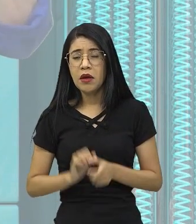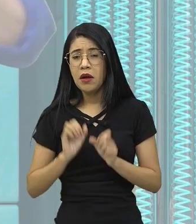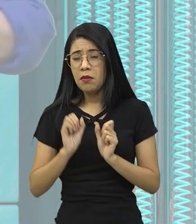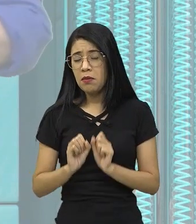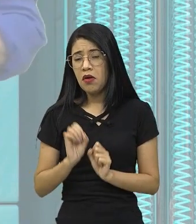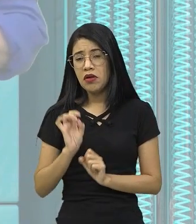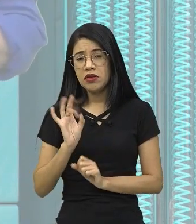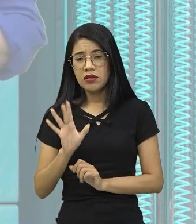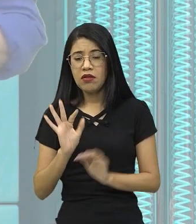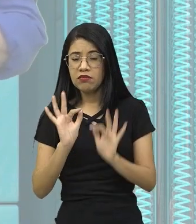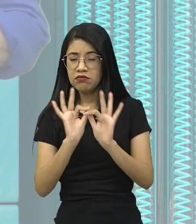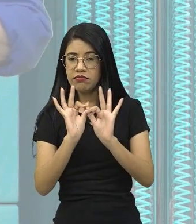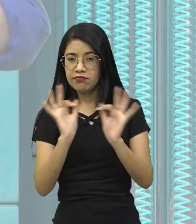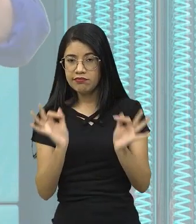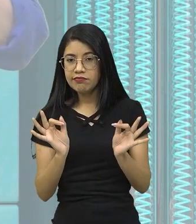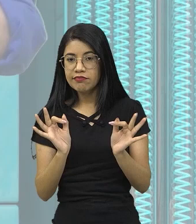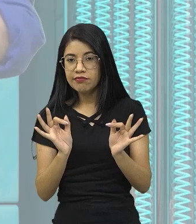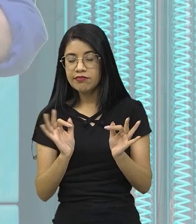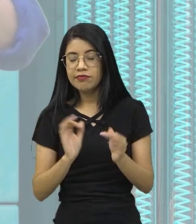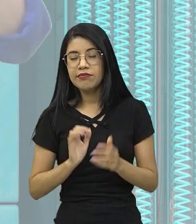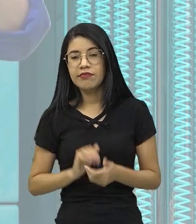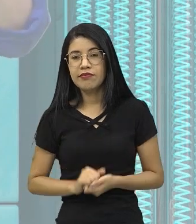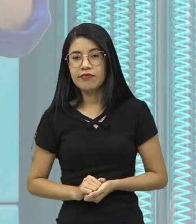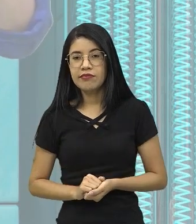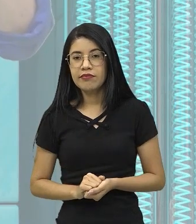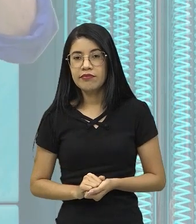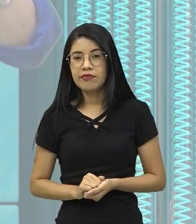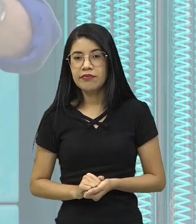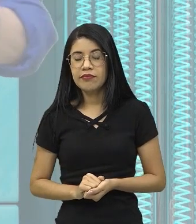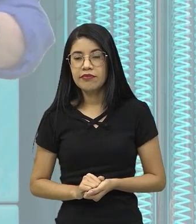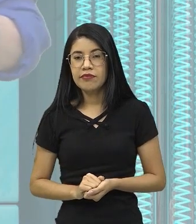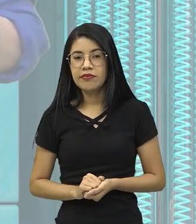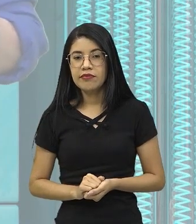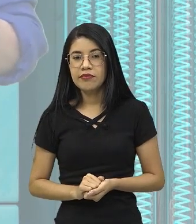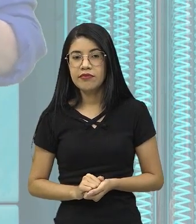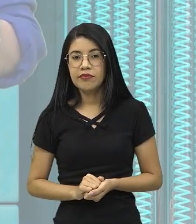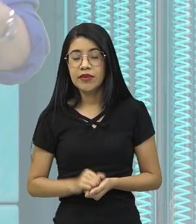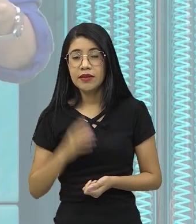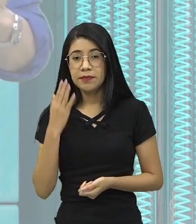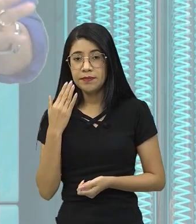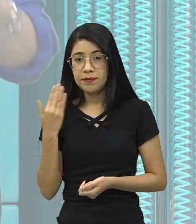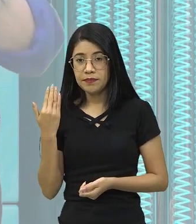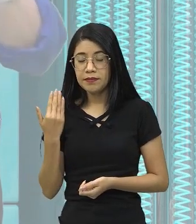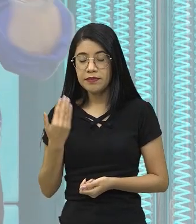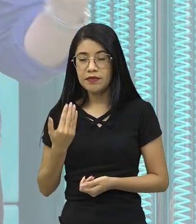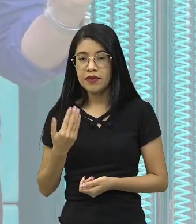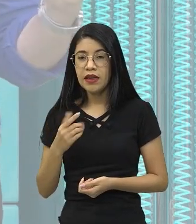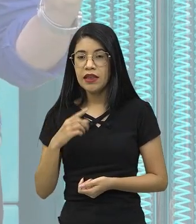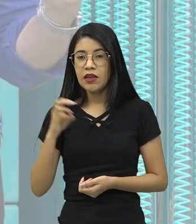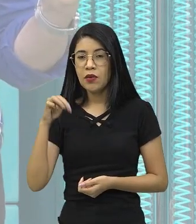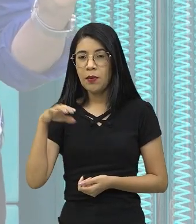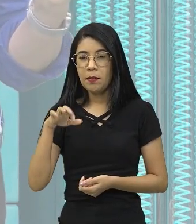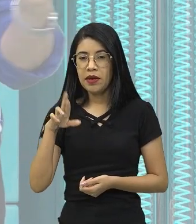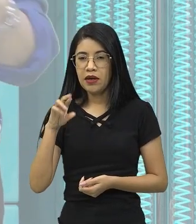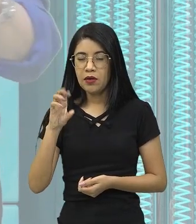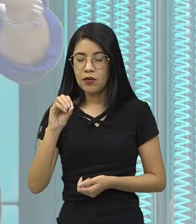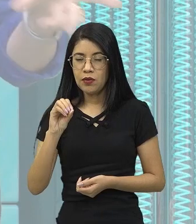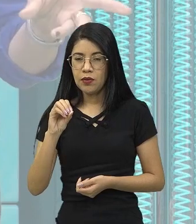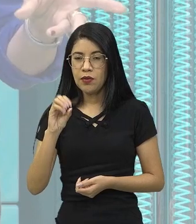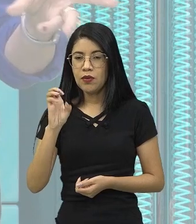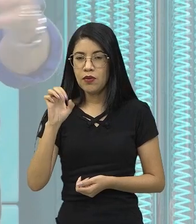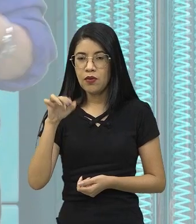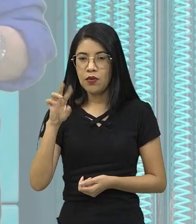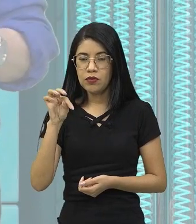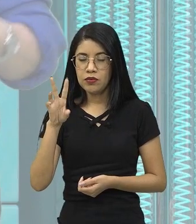onde? Por exemplo, numa frase. Então, aí nós temos um microconto, não é? Numa única expressão,